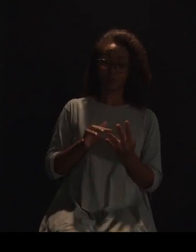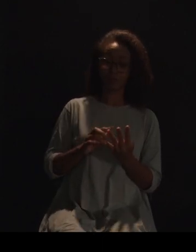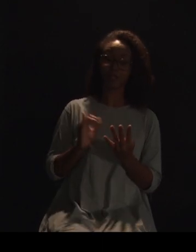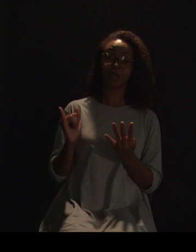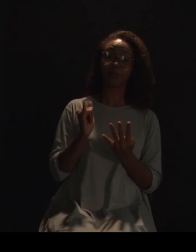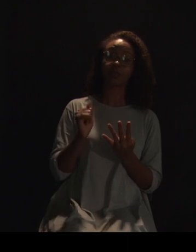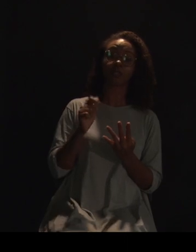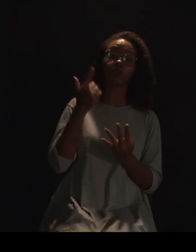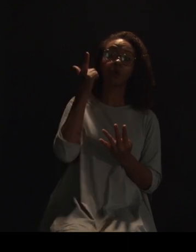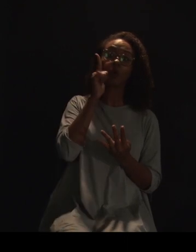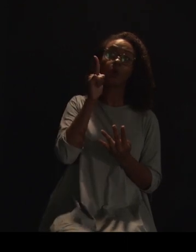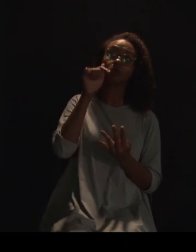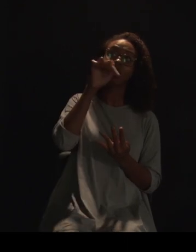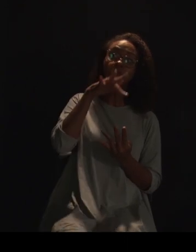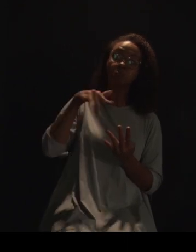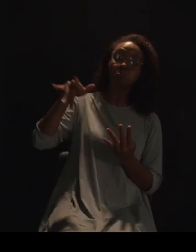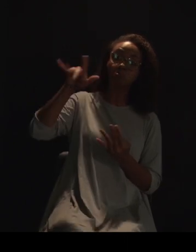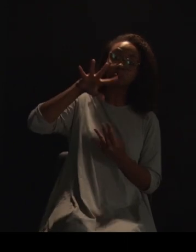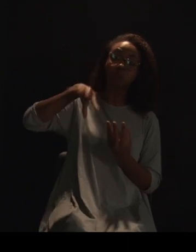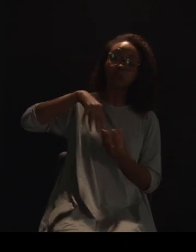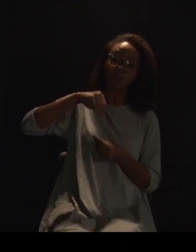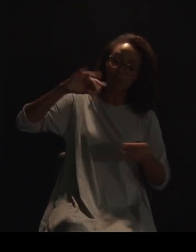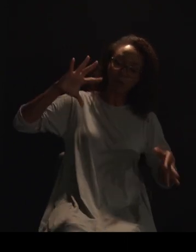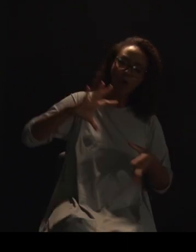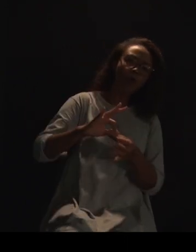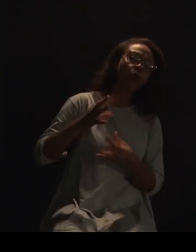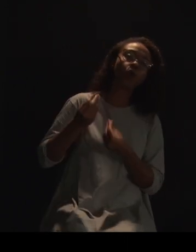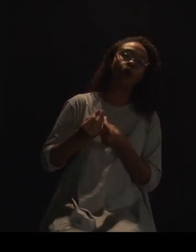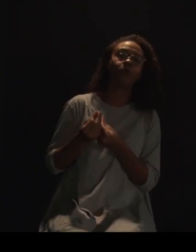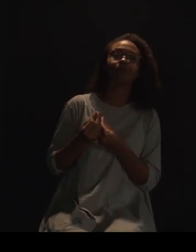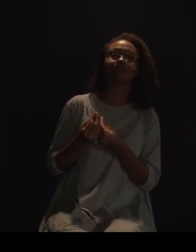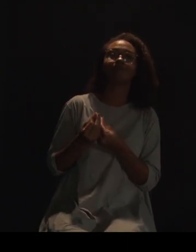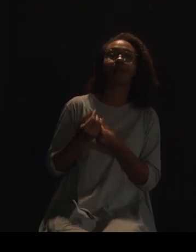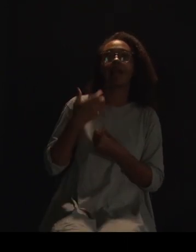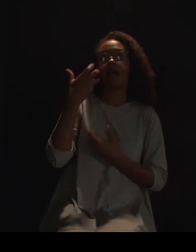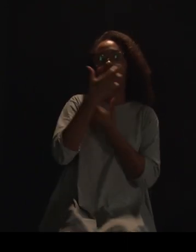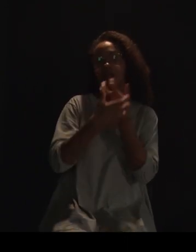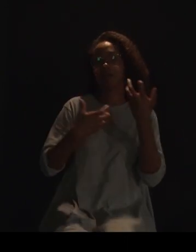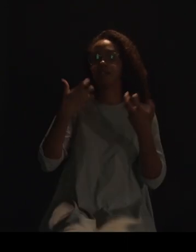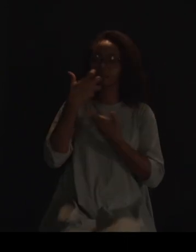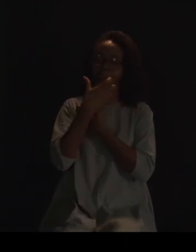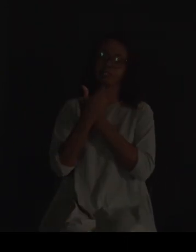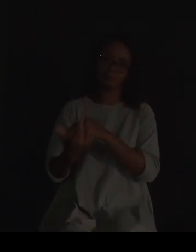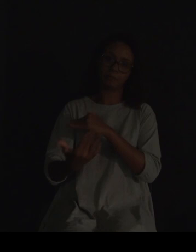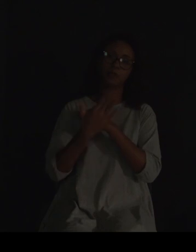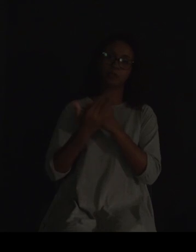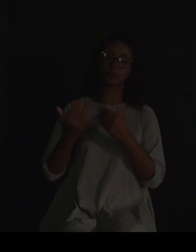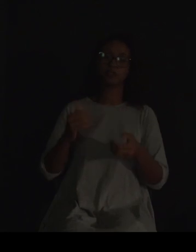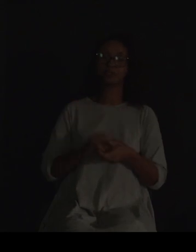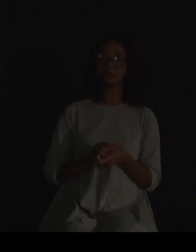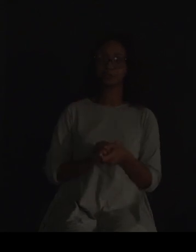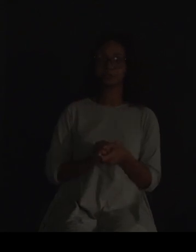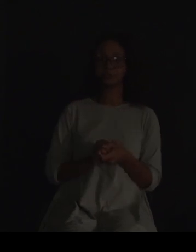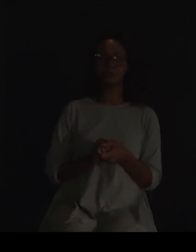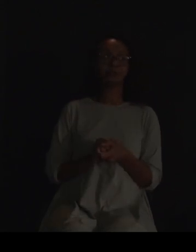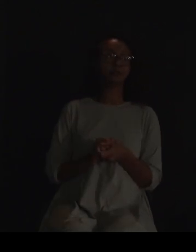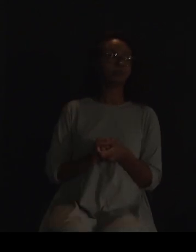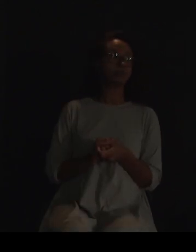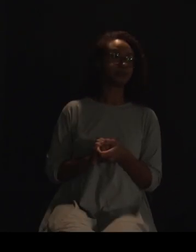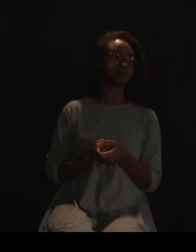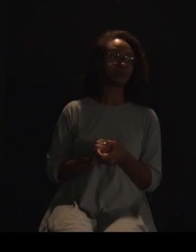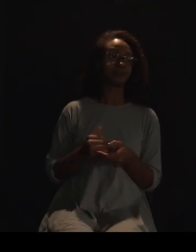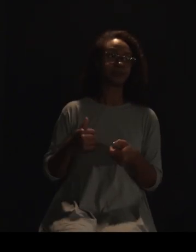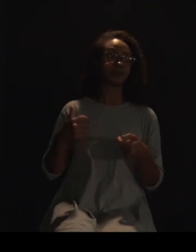de muitas vezes meu povo através dos cantos e essa conexão ela vem é